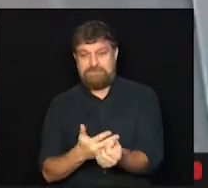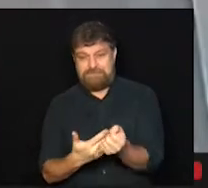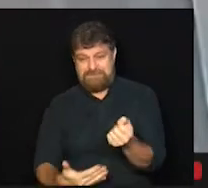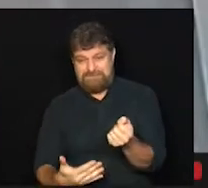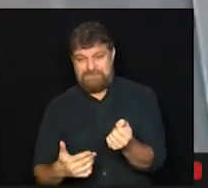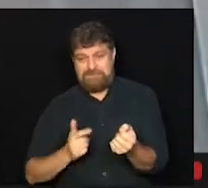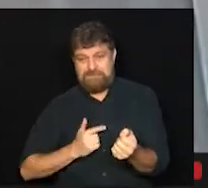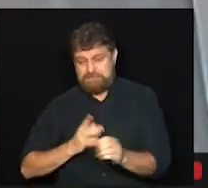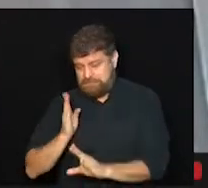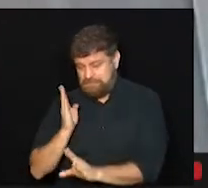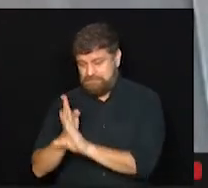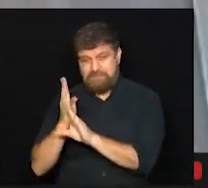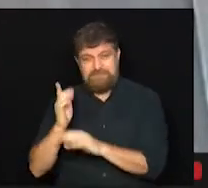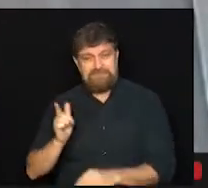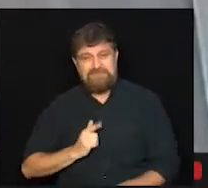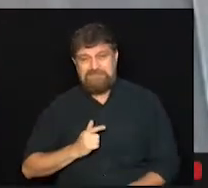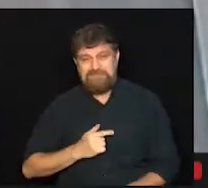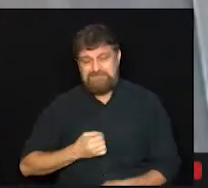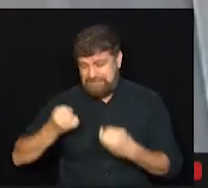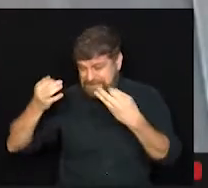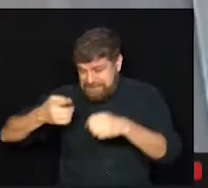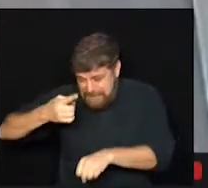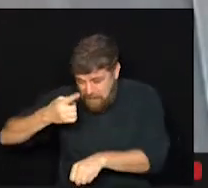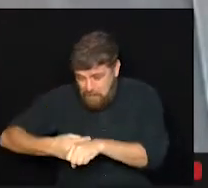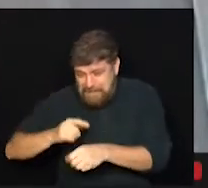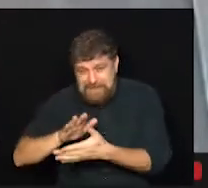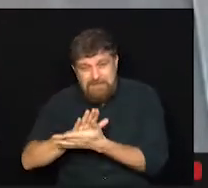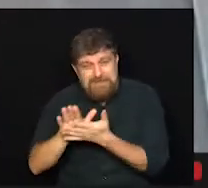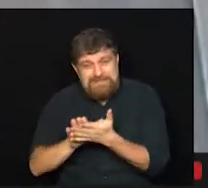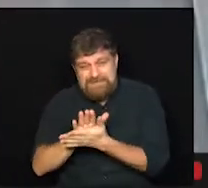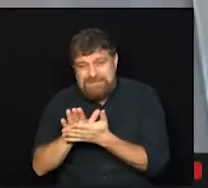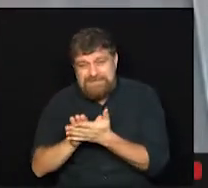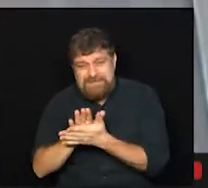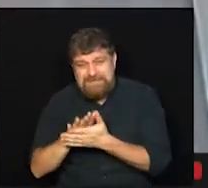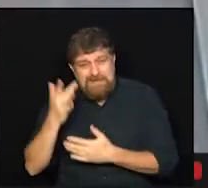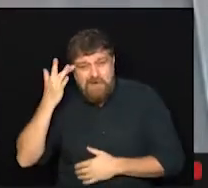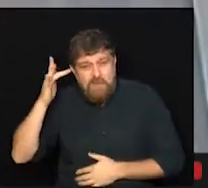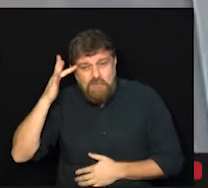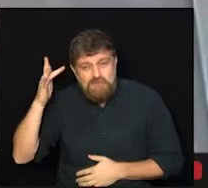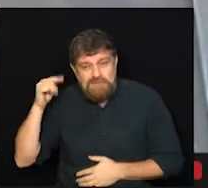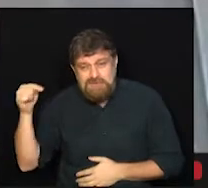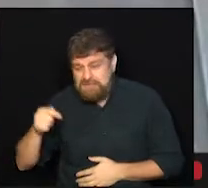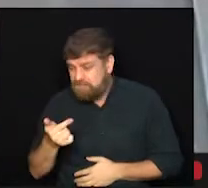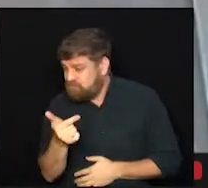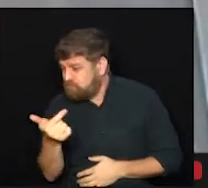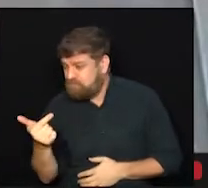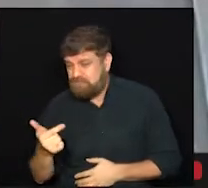de anticorpo. Ele não me diz nada. Se ele não existir,